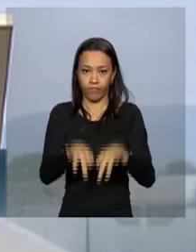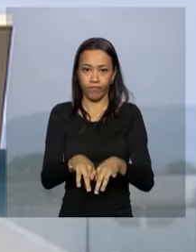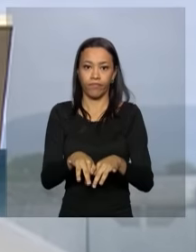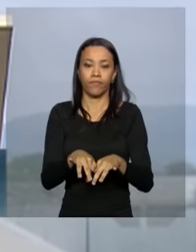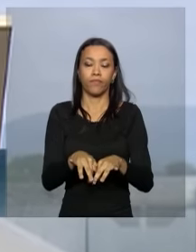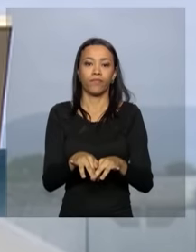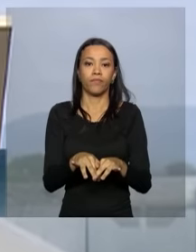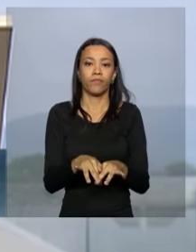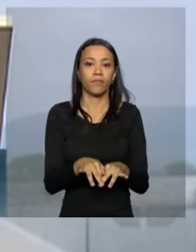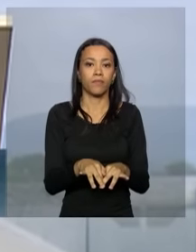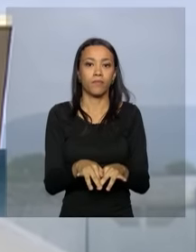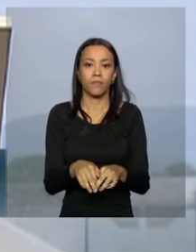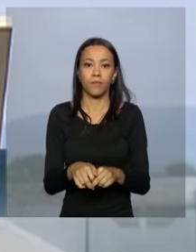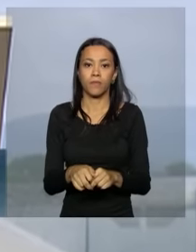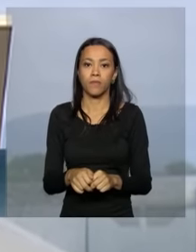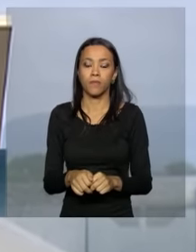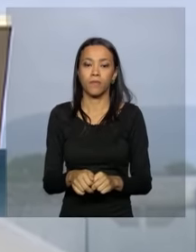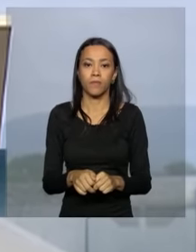toda